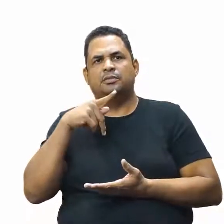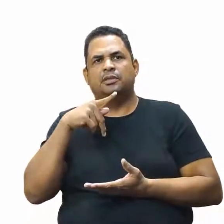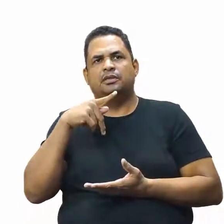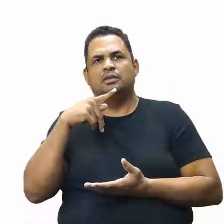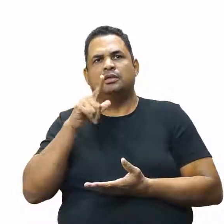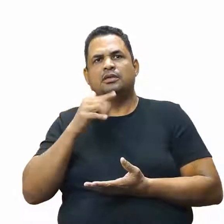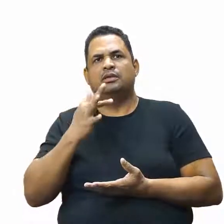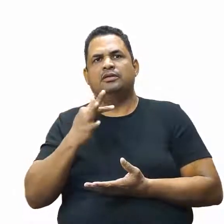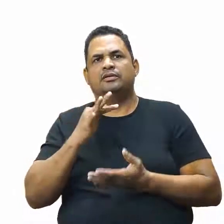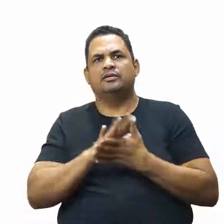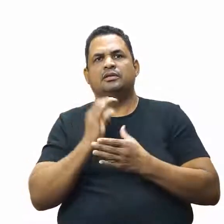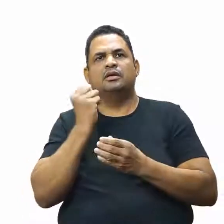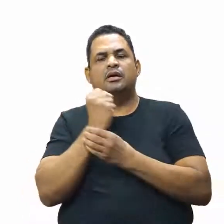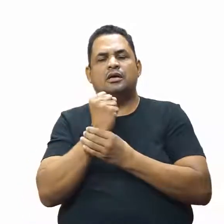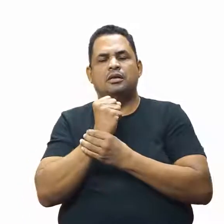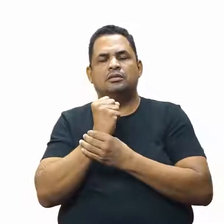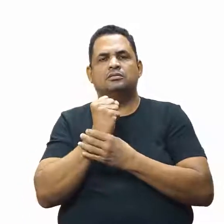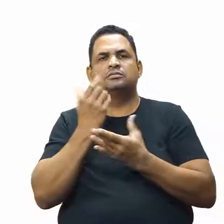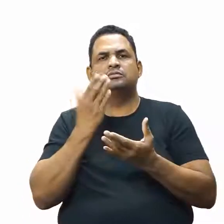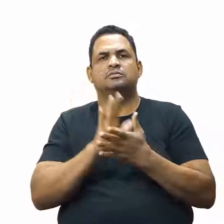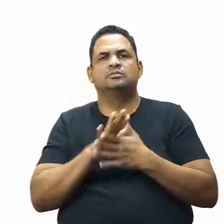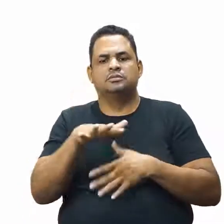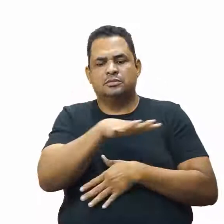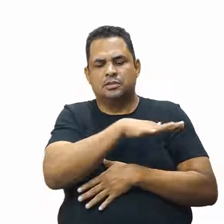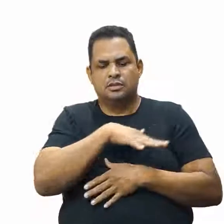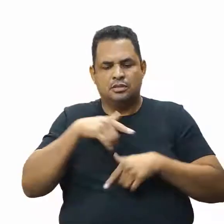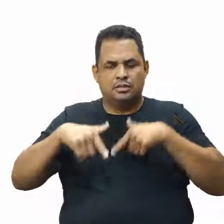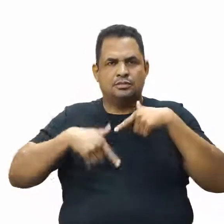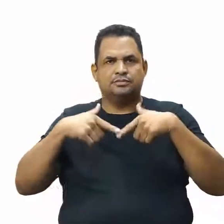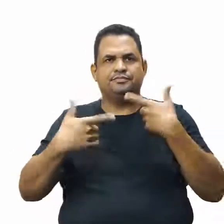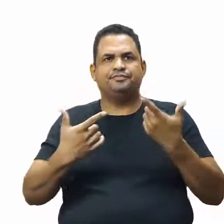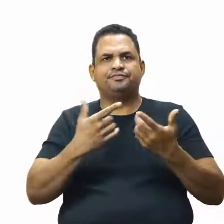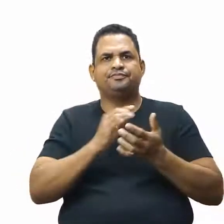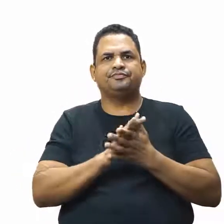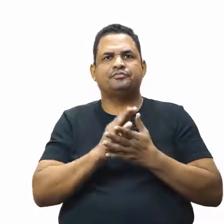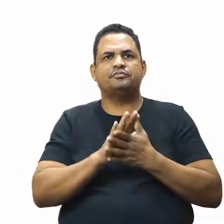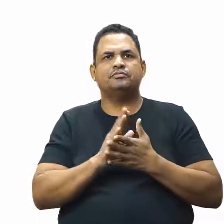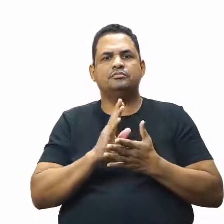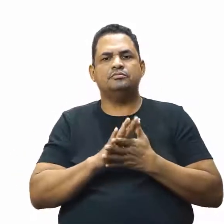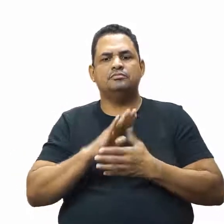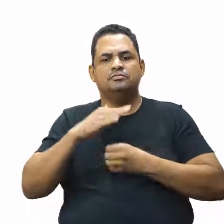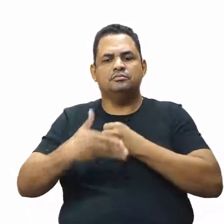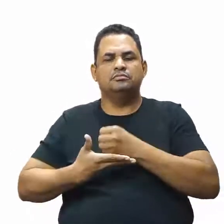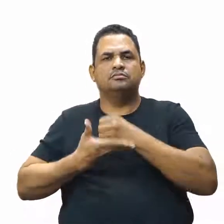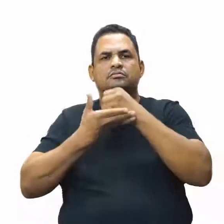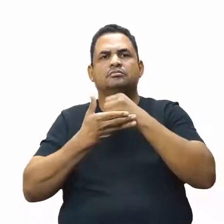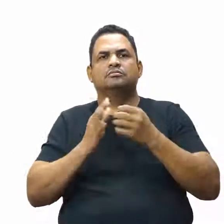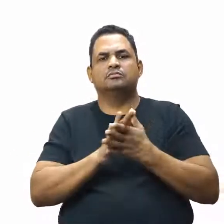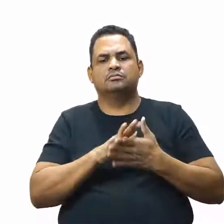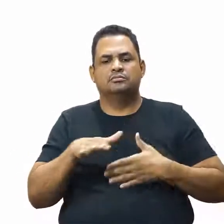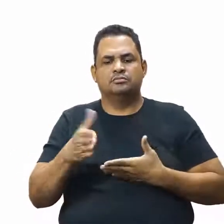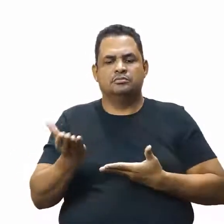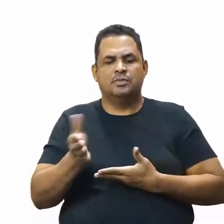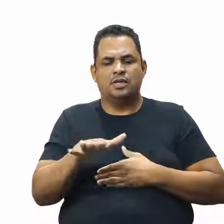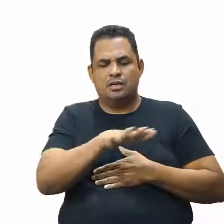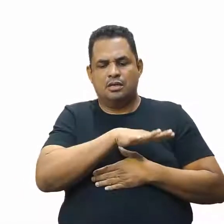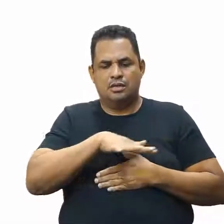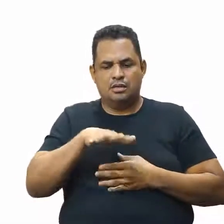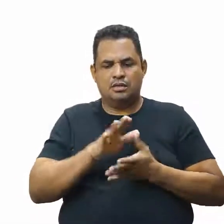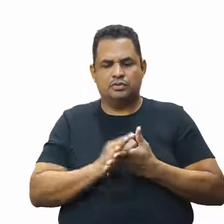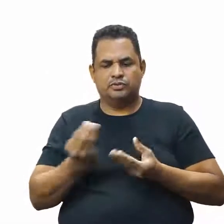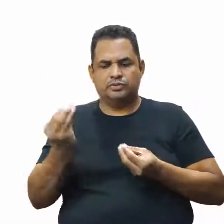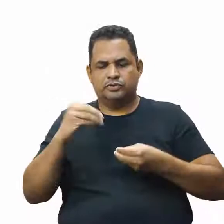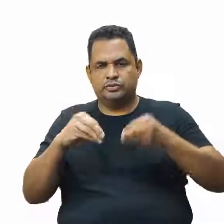ILPF, tá bom? E garante, sim, uma grande área de produção e sustentabilidade para ambas as áreas de cultura e cultivo.